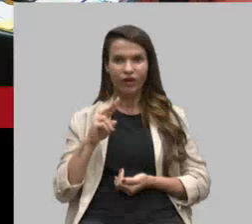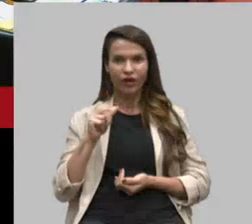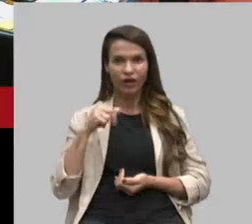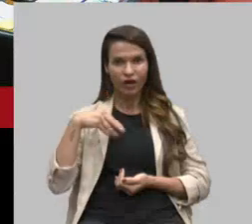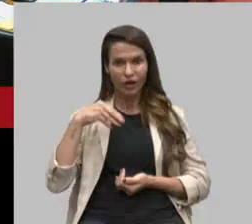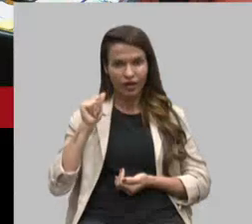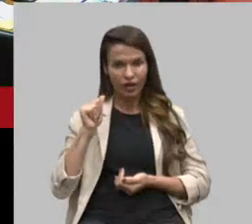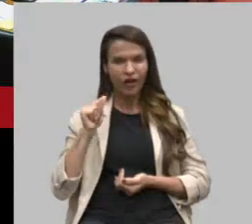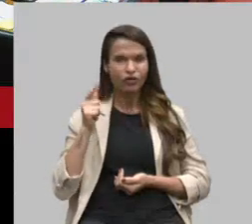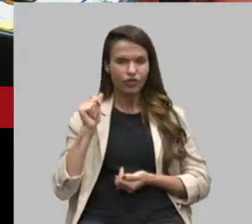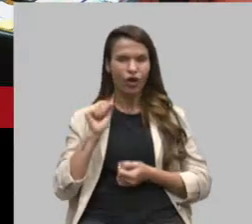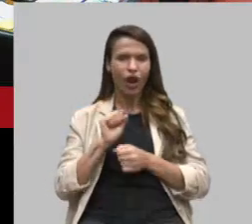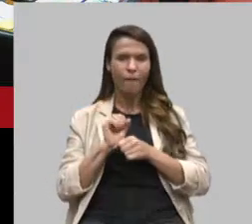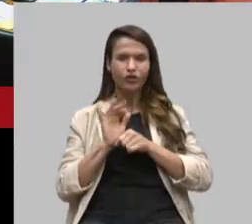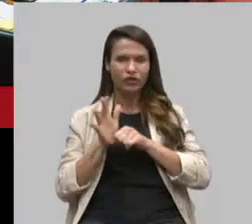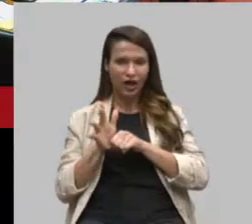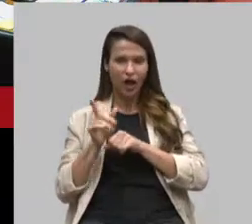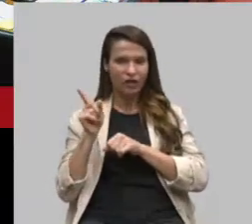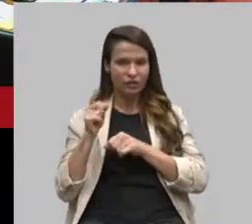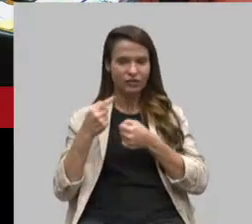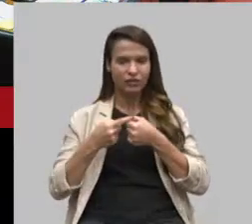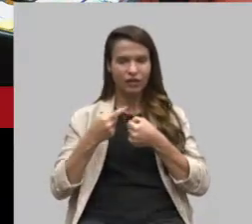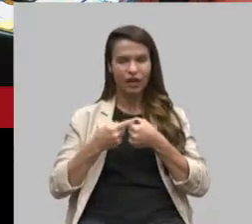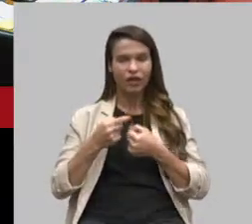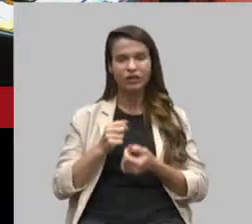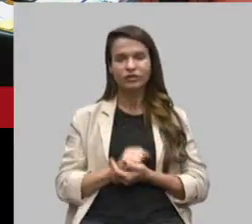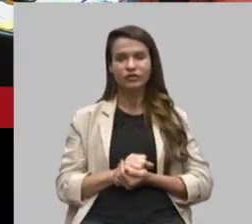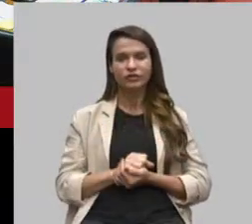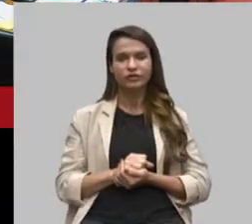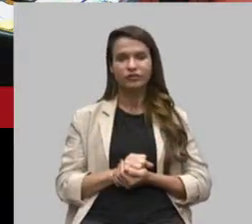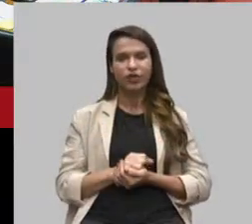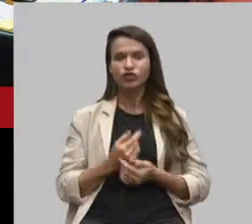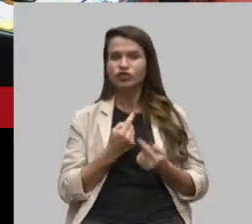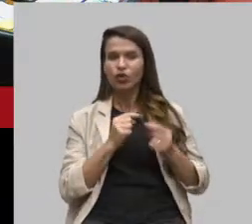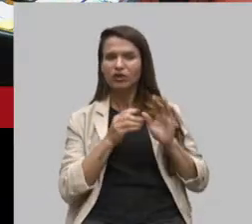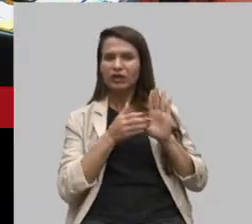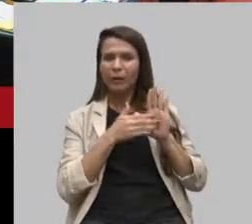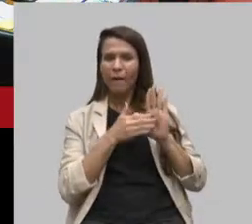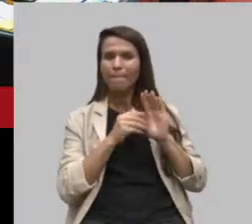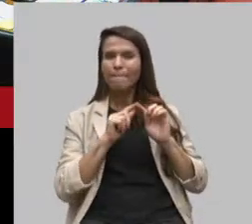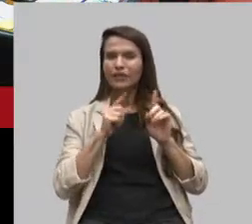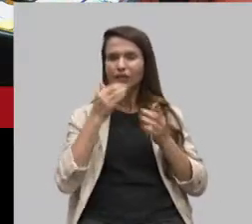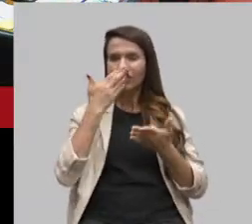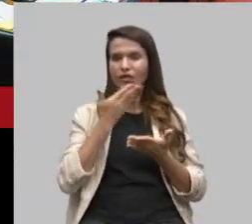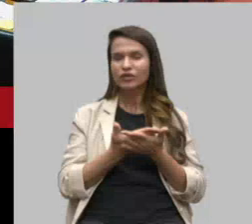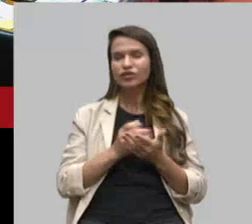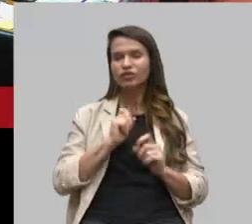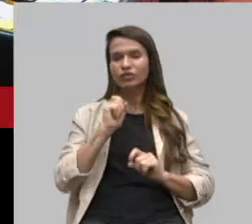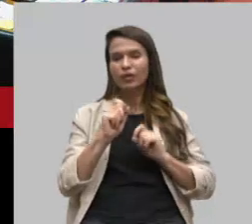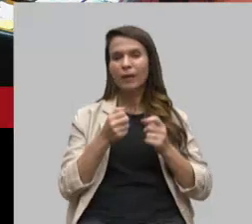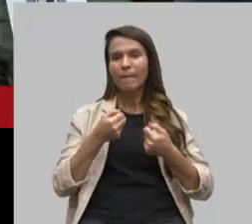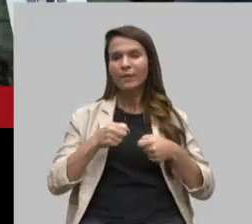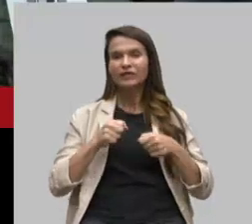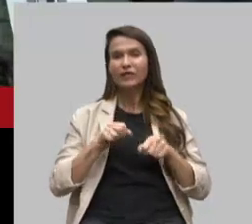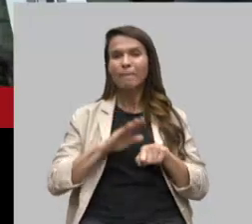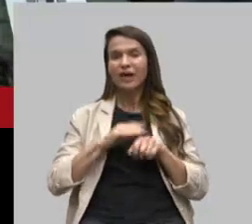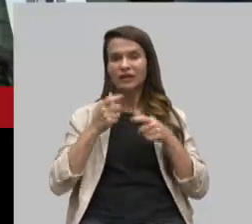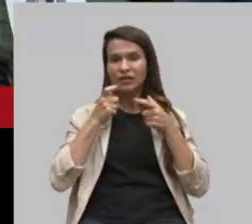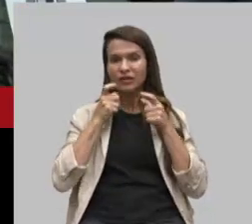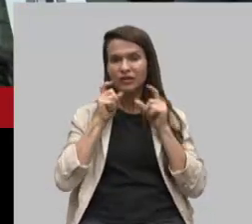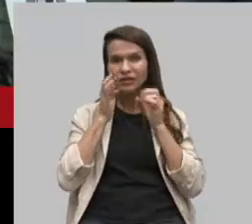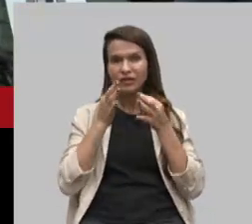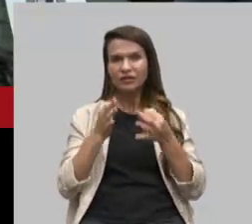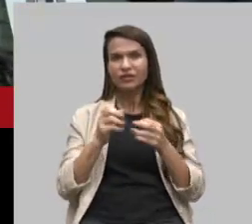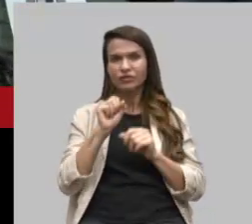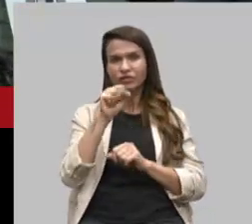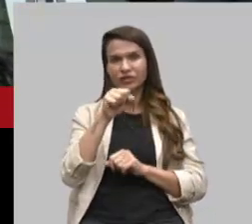Claros e na verdade eu não sou contra essa proposta mas eu acredito que devemos ter mais atenção sim só que no caso eu não acho